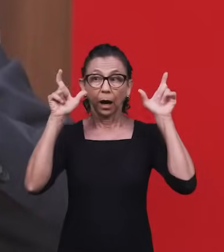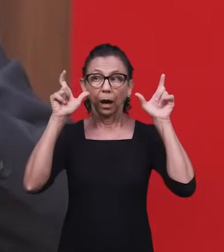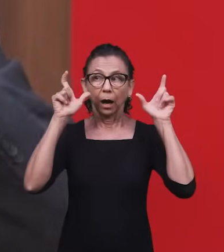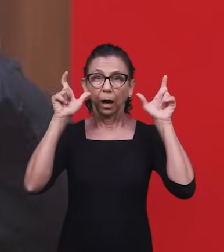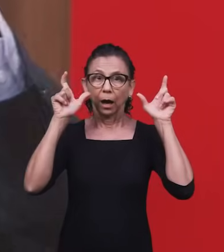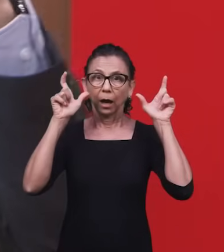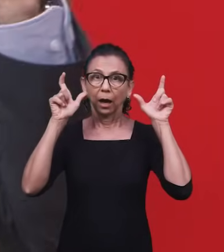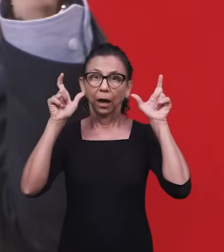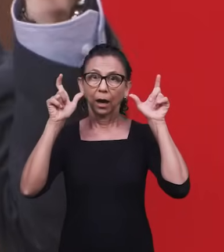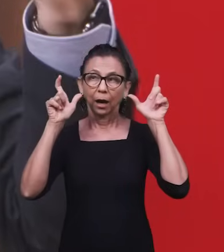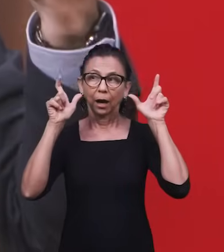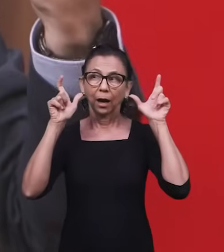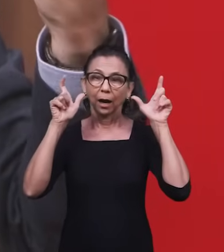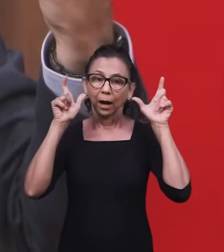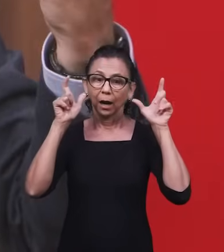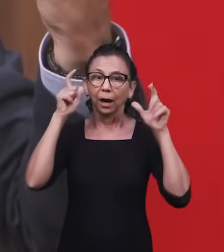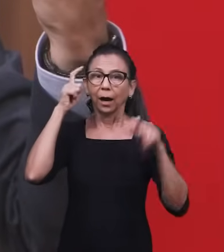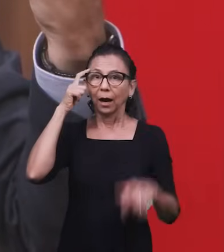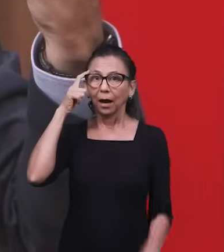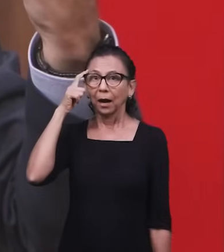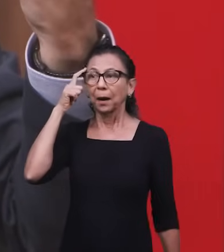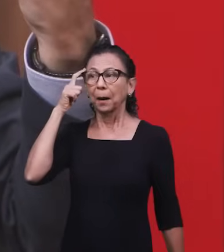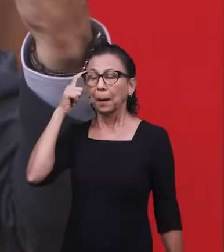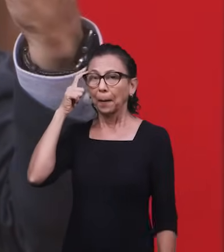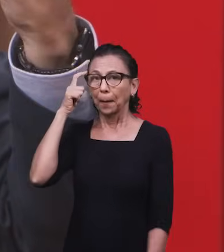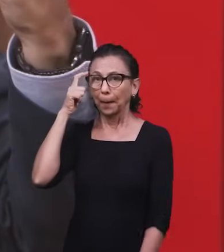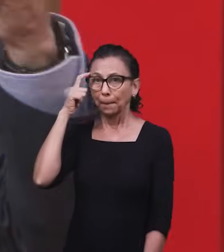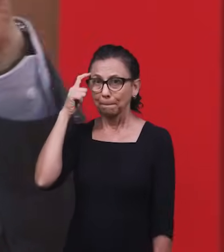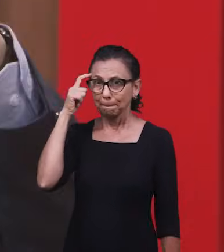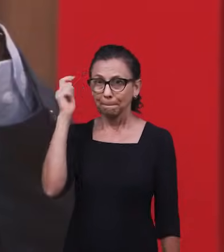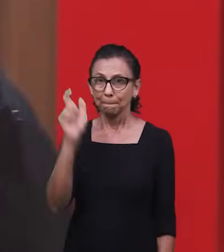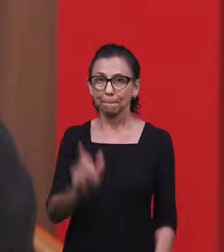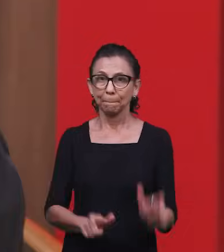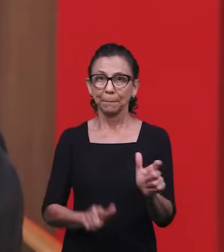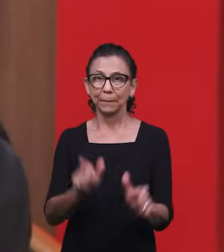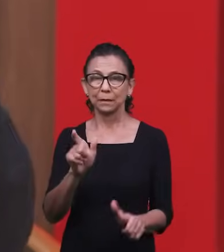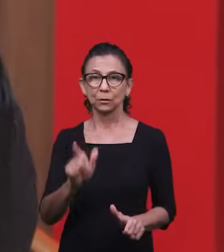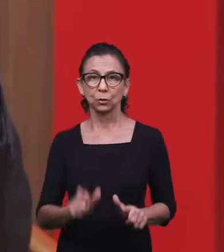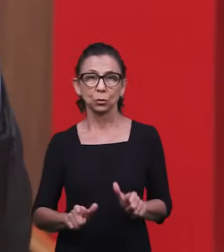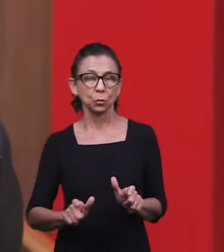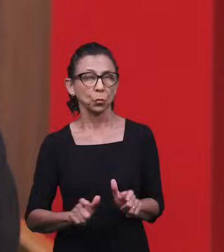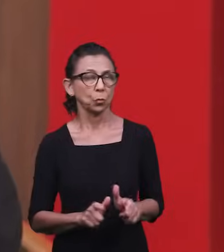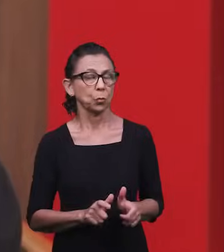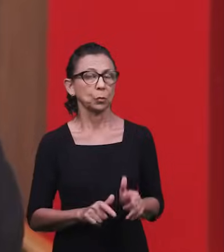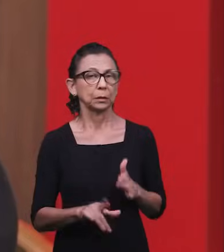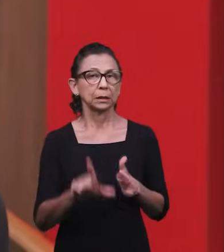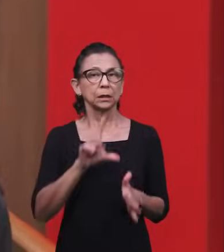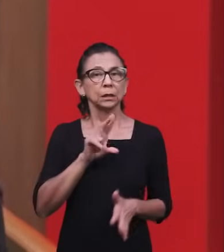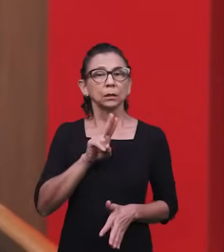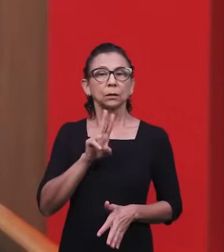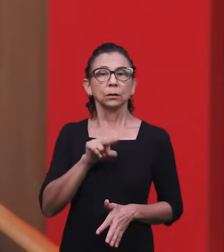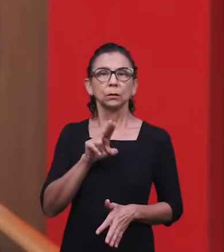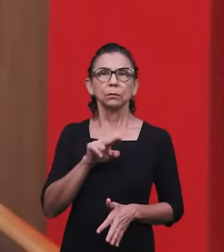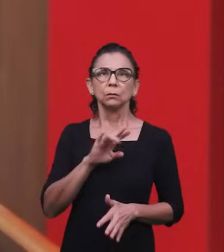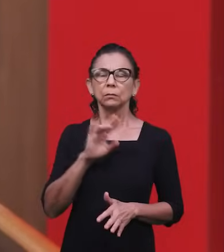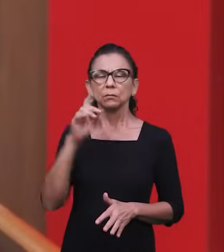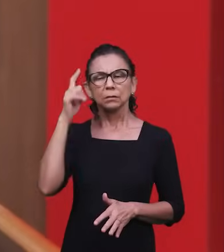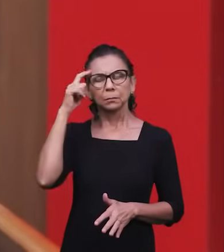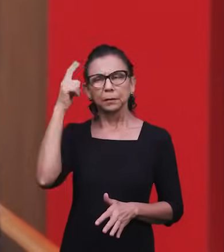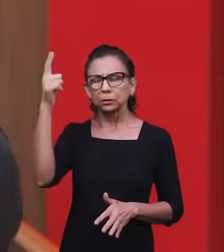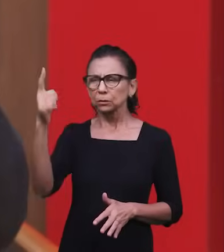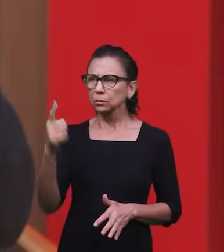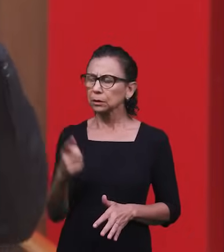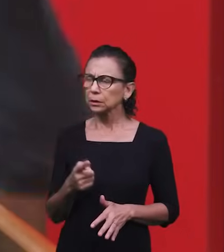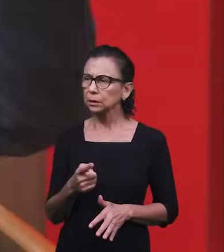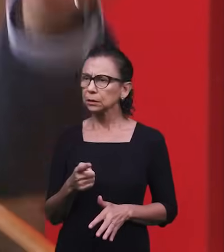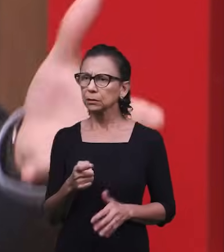muito grande e pessoas que nunca, muitas delas, nunca tinham aberto os corações